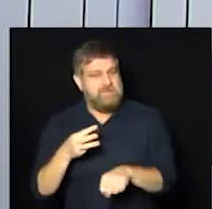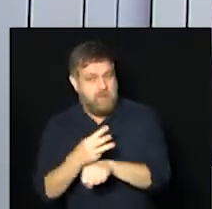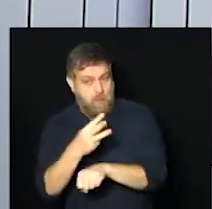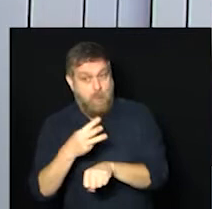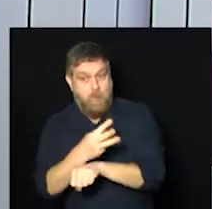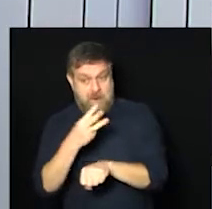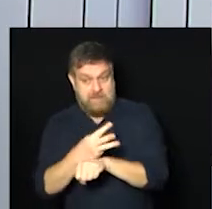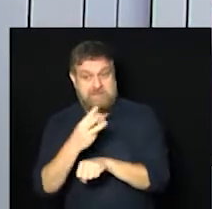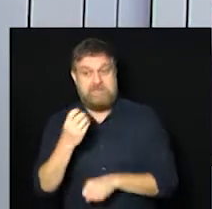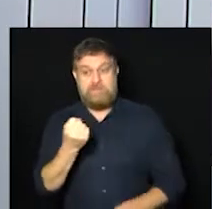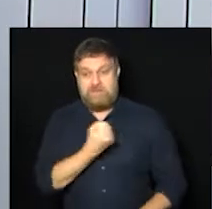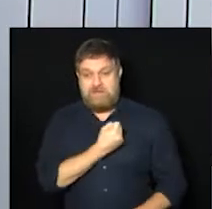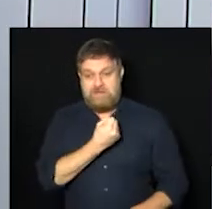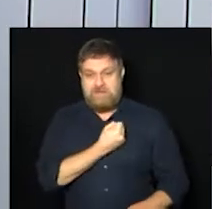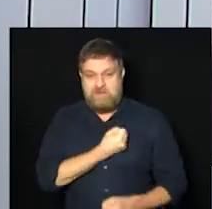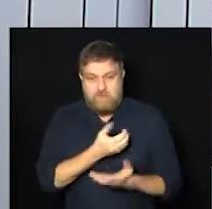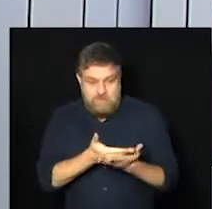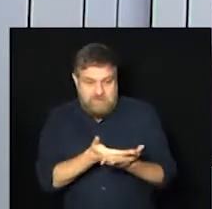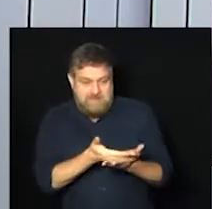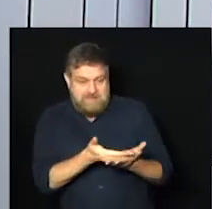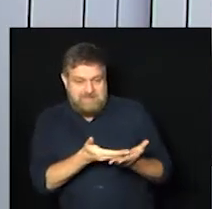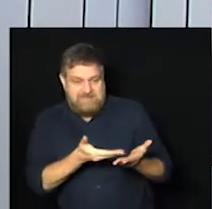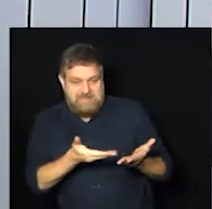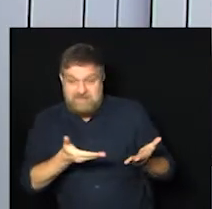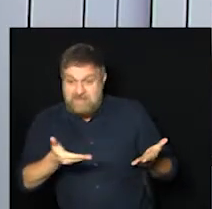nosso WhatsApp.